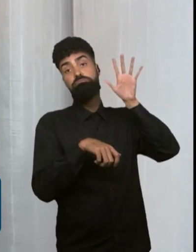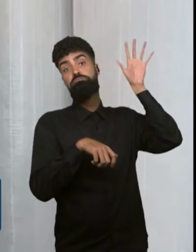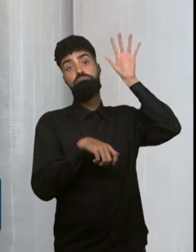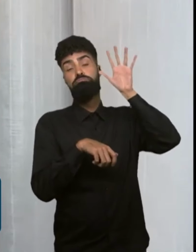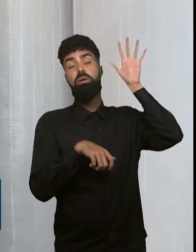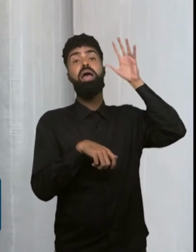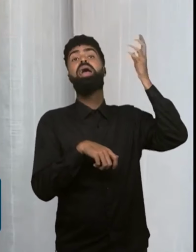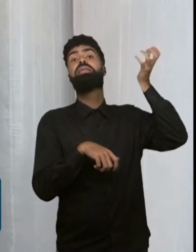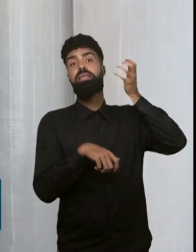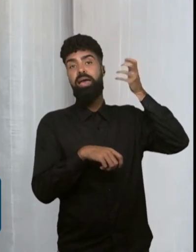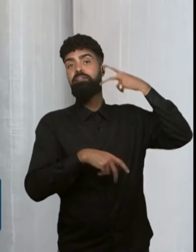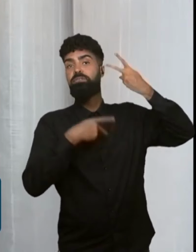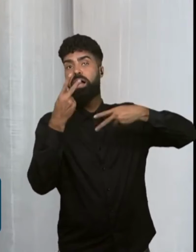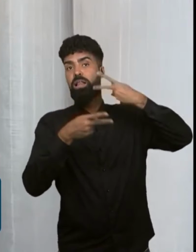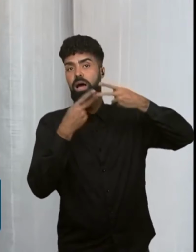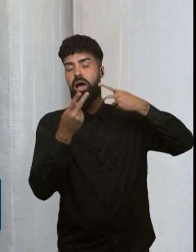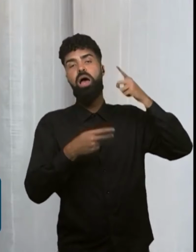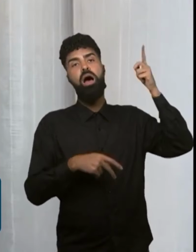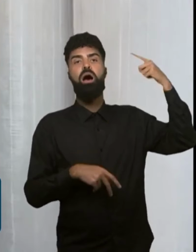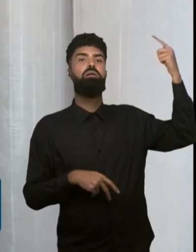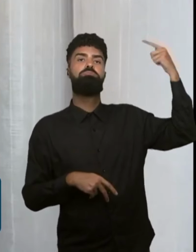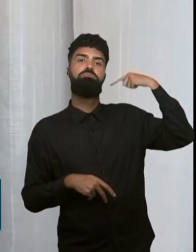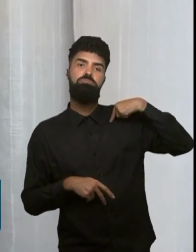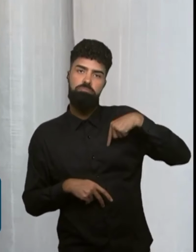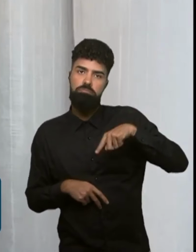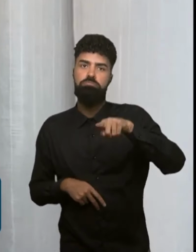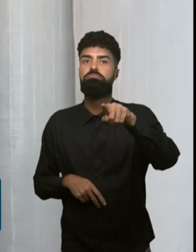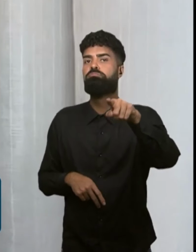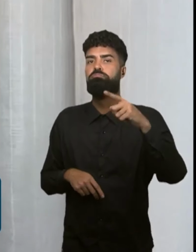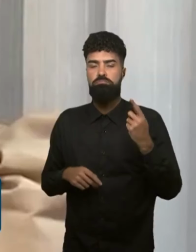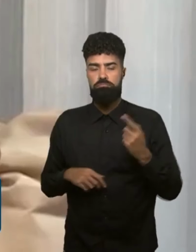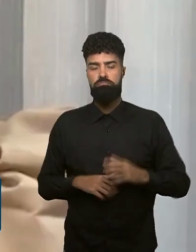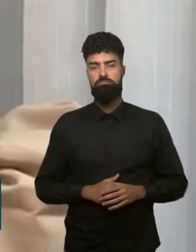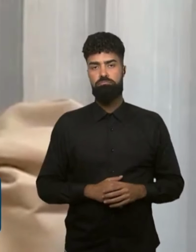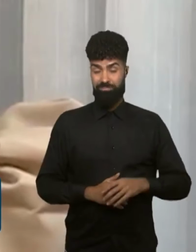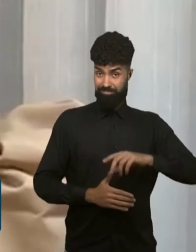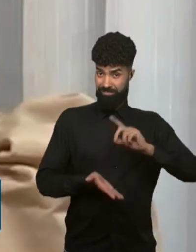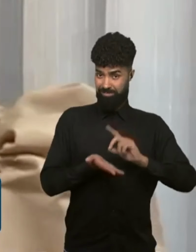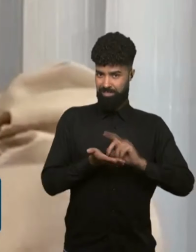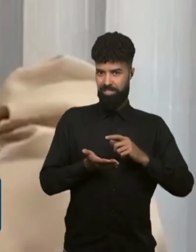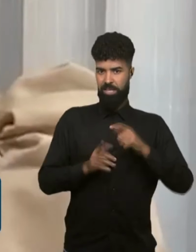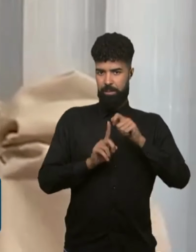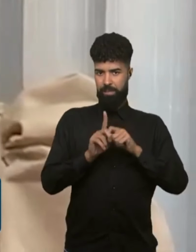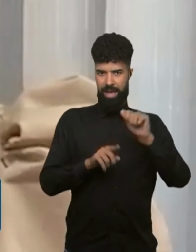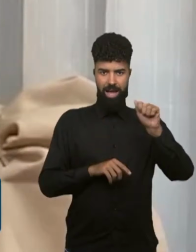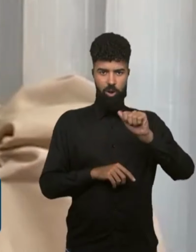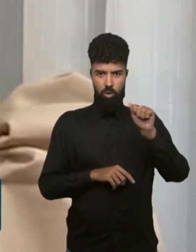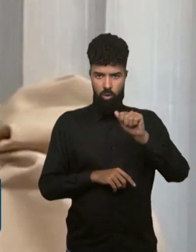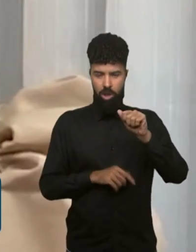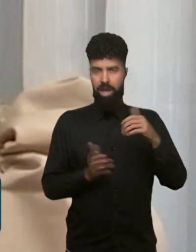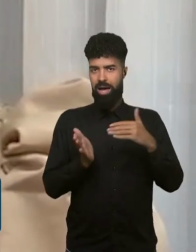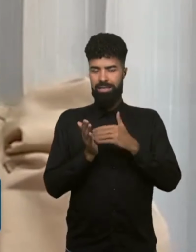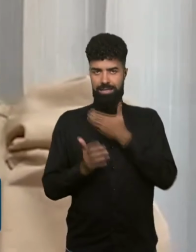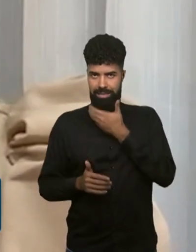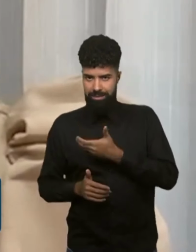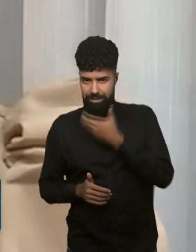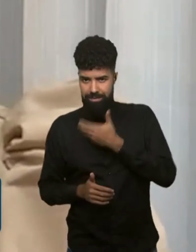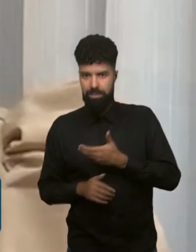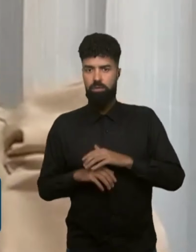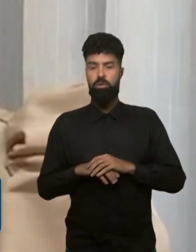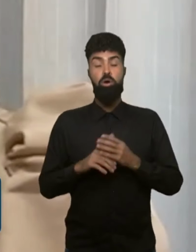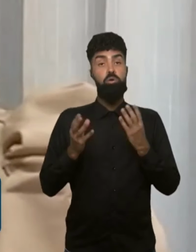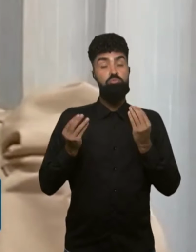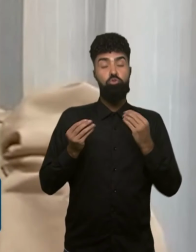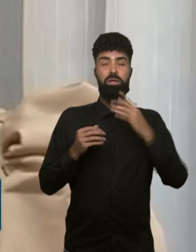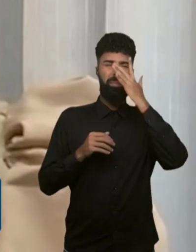nossos guias, as nossas entidades acham que devem nos mandar um recado. Eu passei de agosto até dezembro com